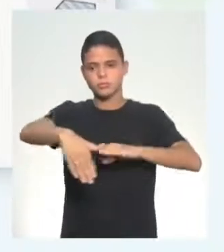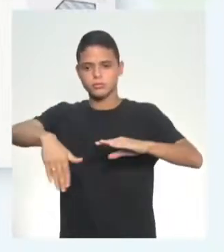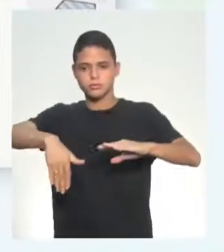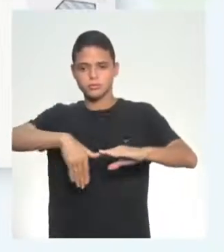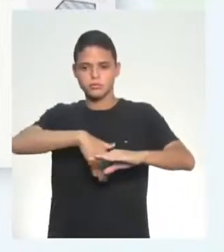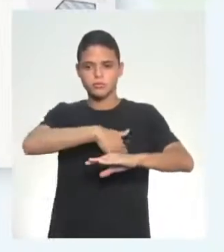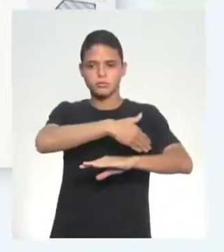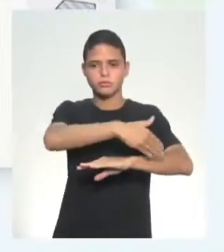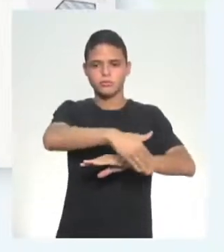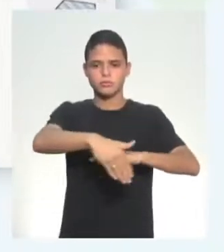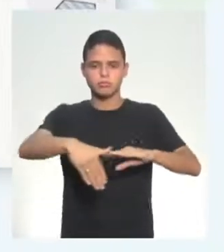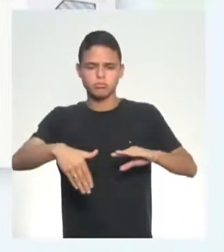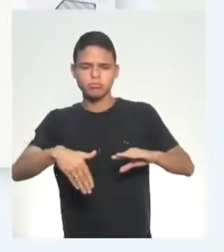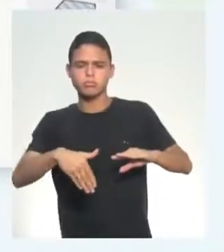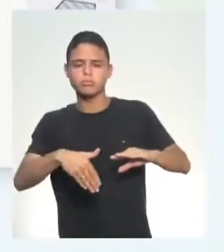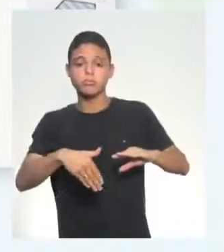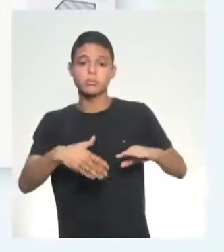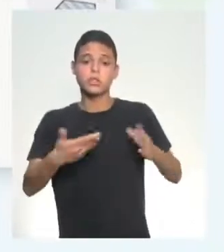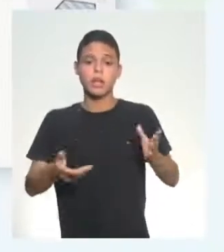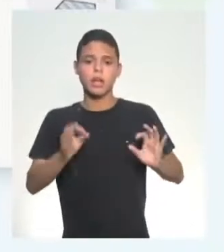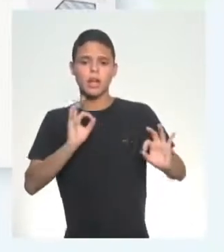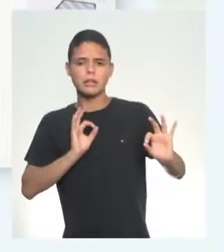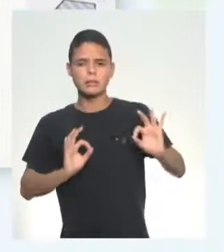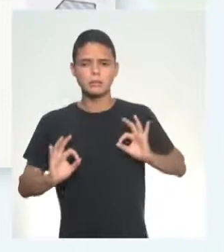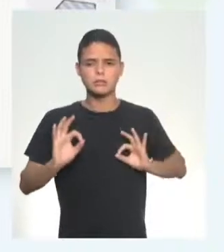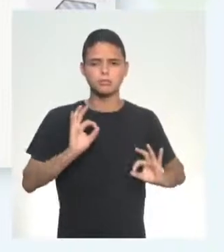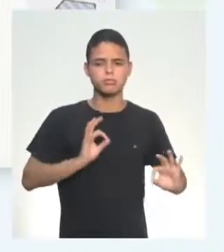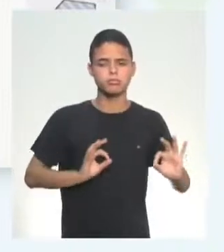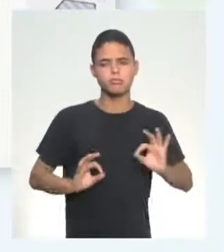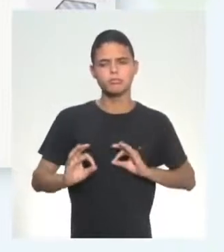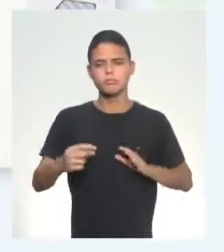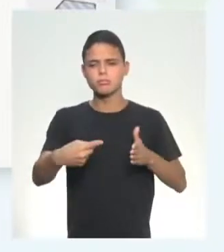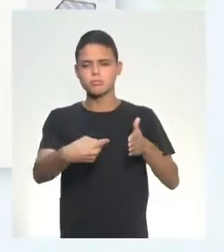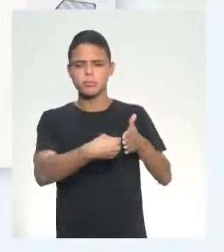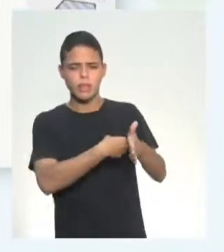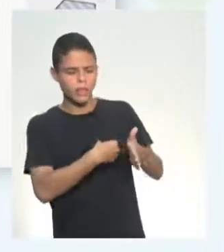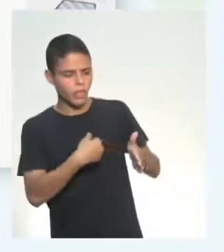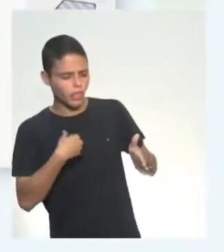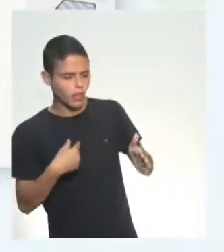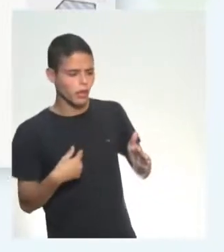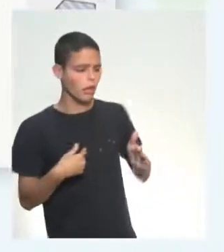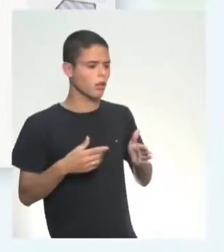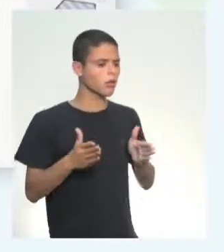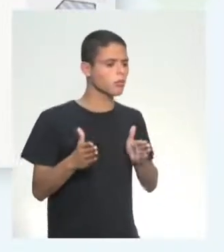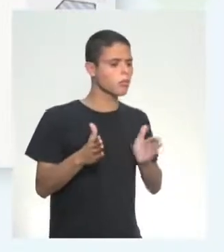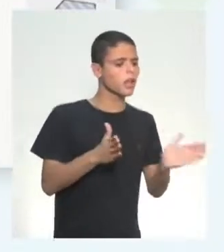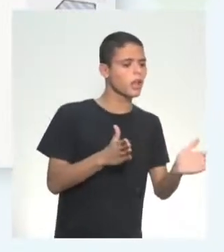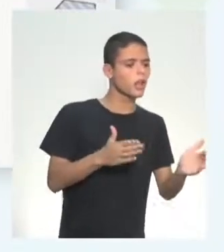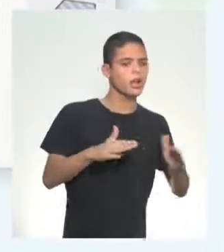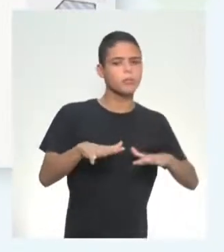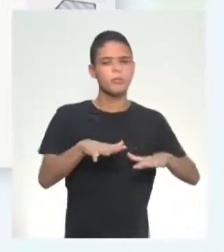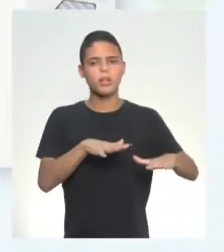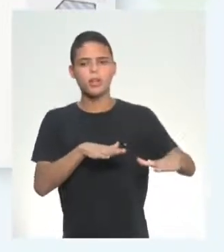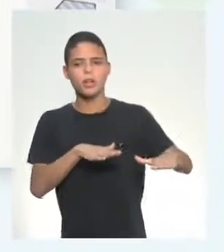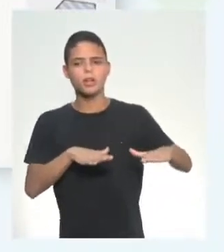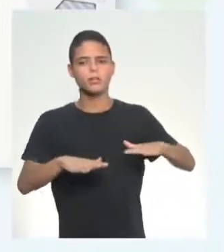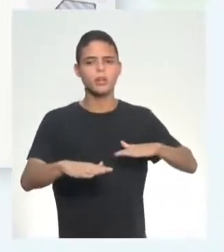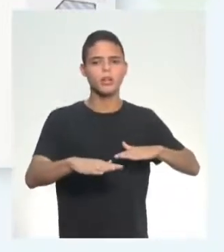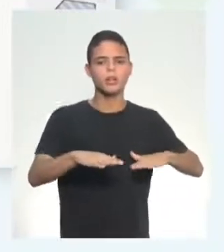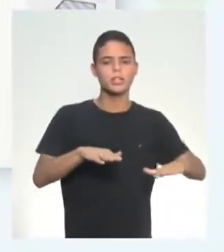estão me perguntando onde que eu quero alinhar esses dois objetos. Se eu quero alinhar mais à esquerda, se eu quero alinhar mais à